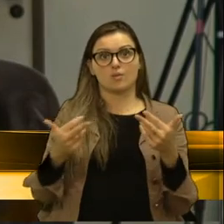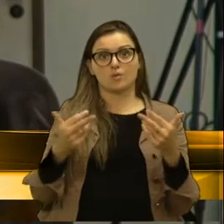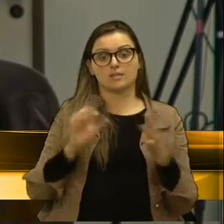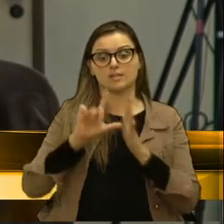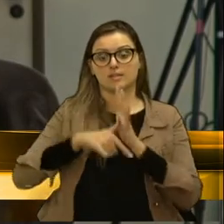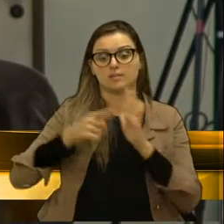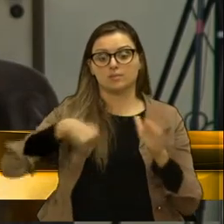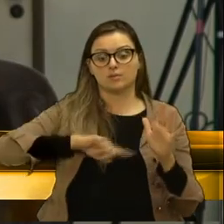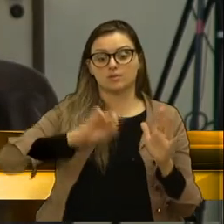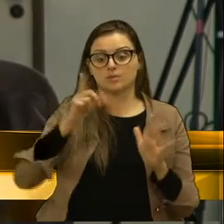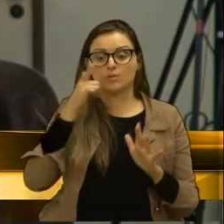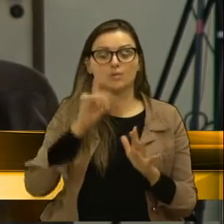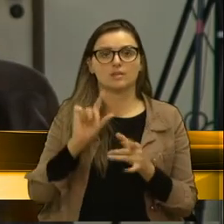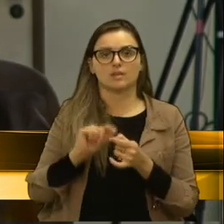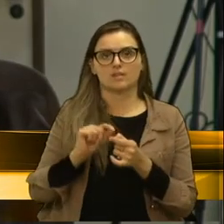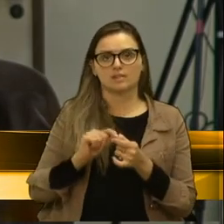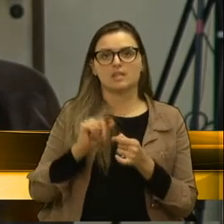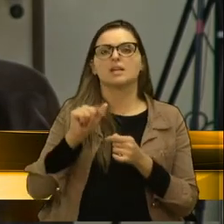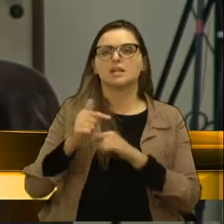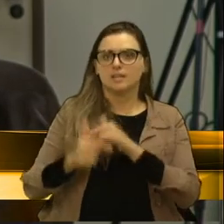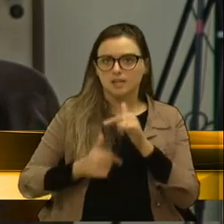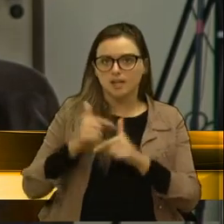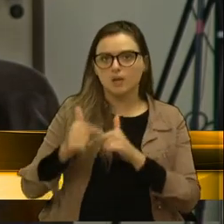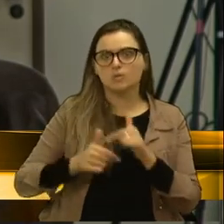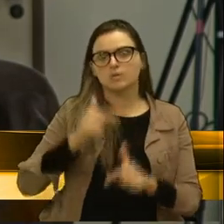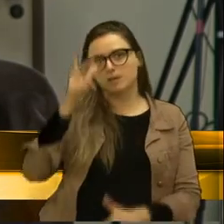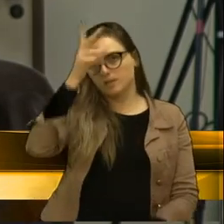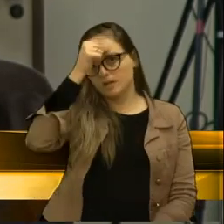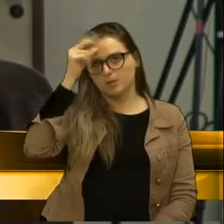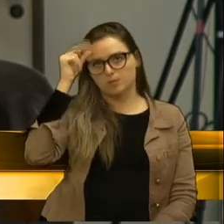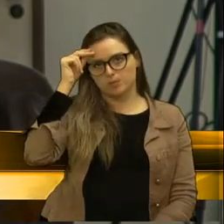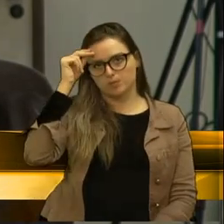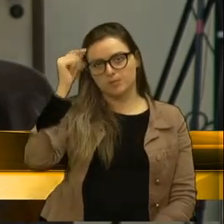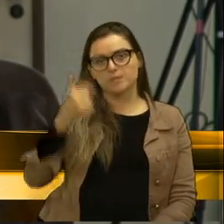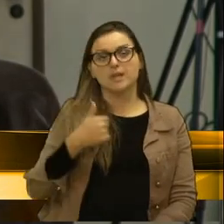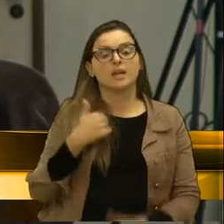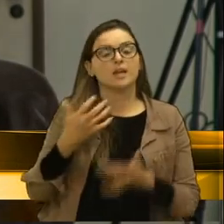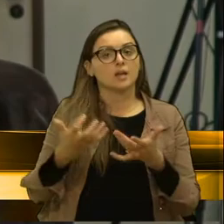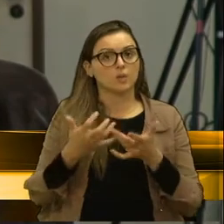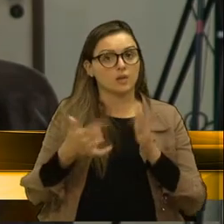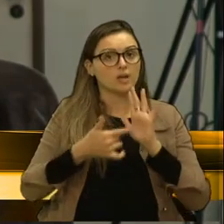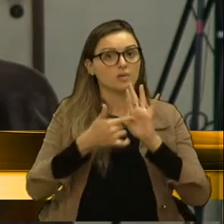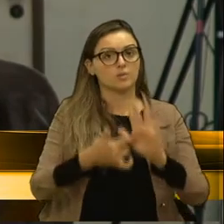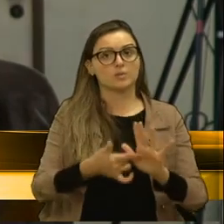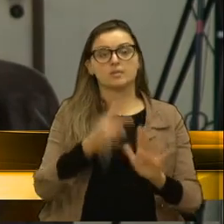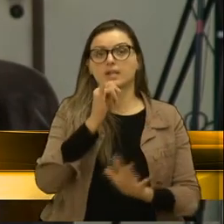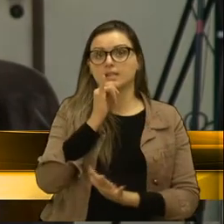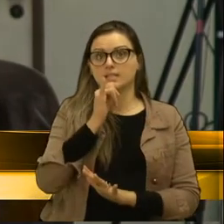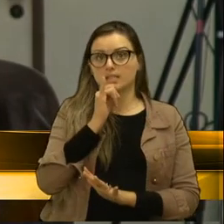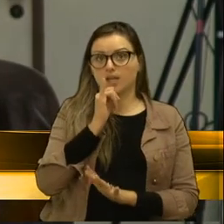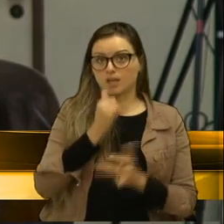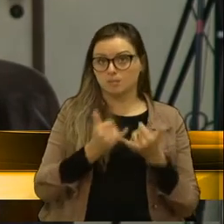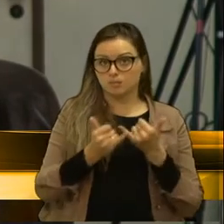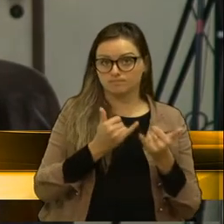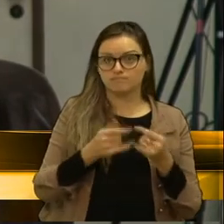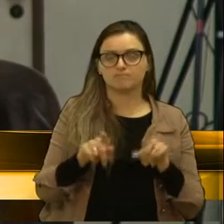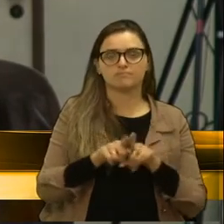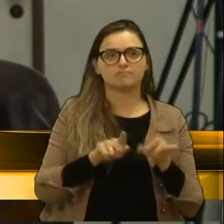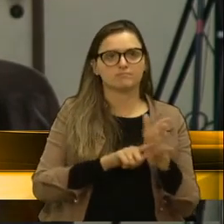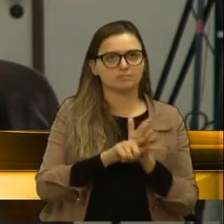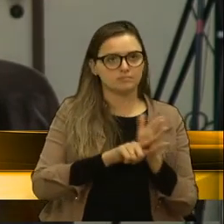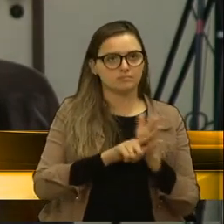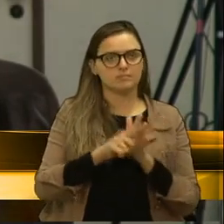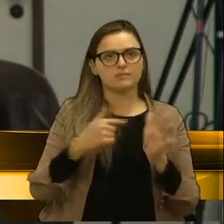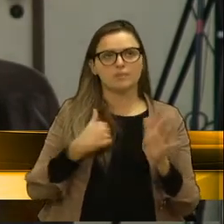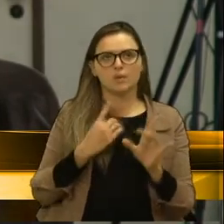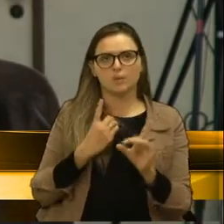pagar, que é o que acontece no serviço público. E eu queria trazer como exemplo aqui que, nessa pesquisa, eu